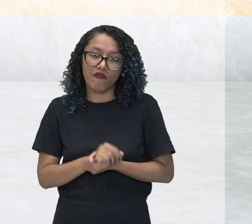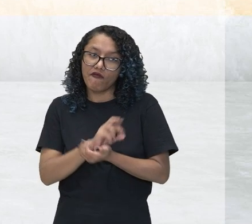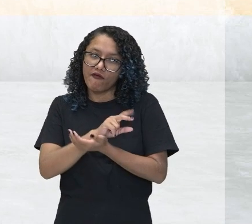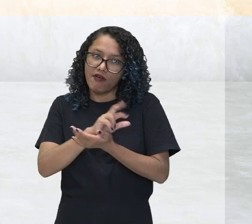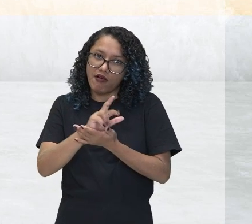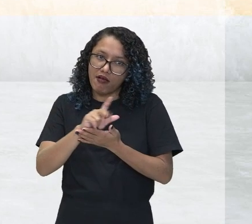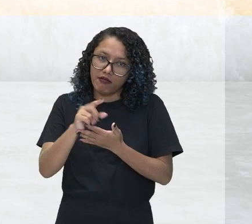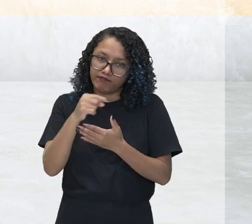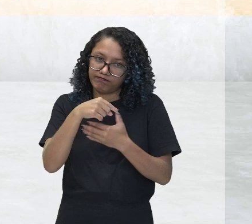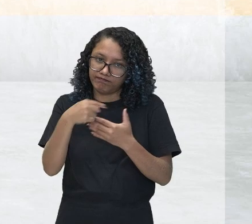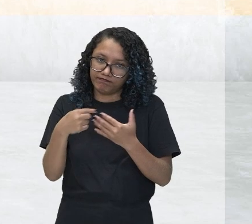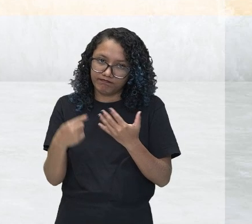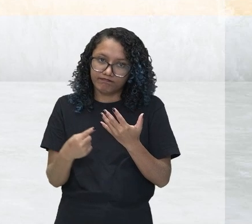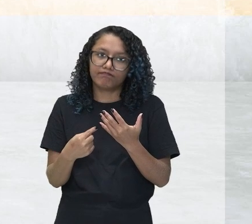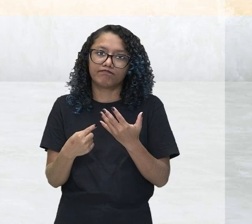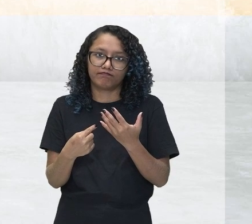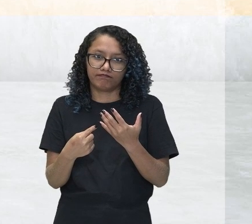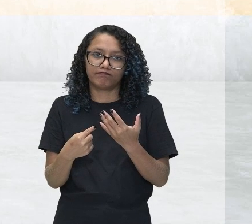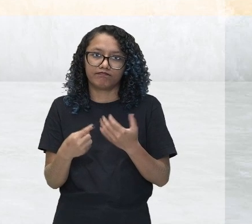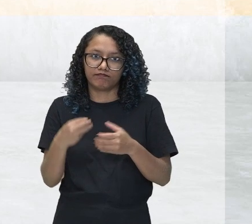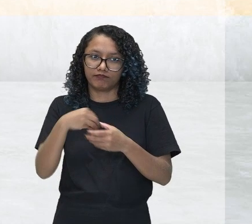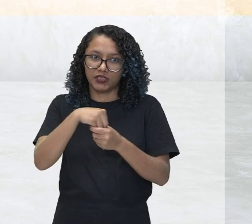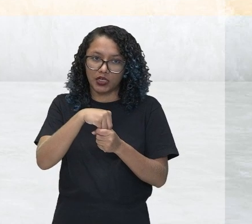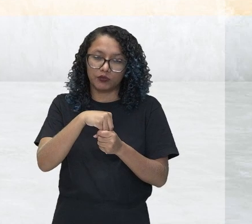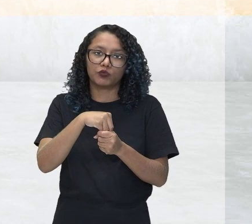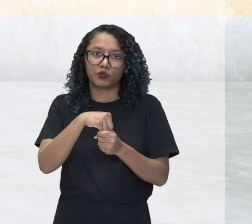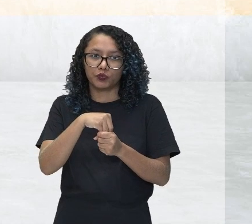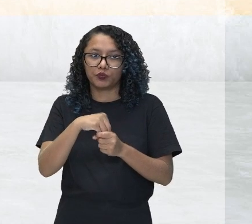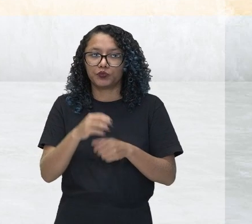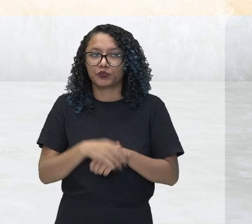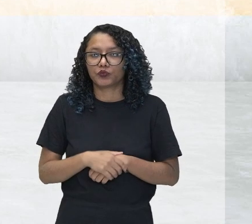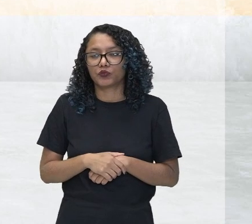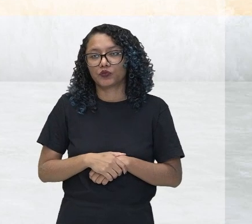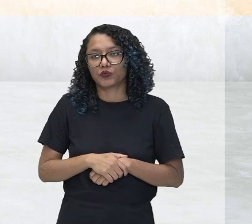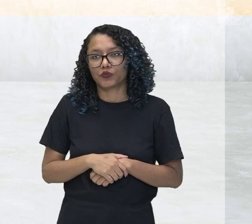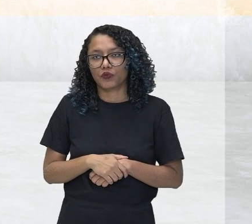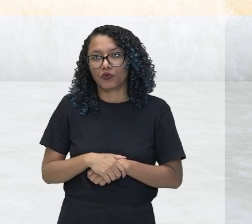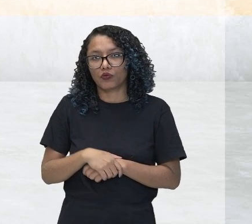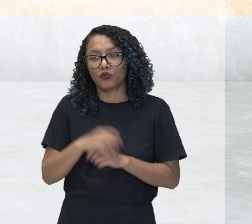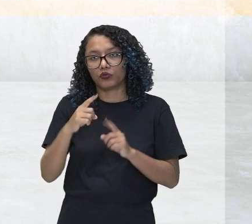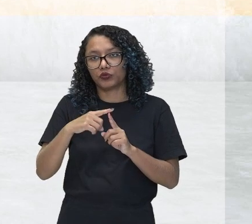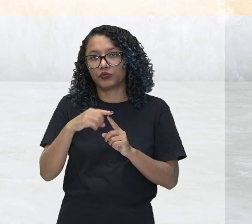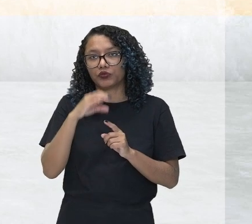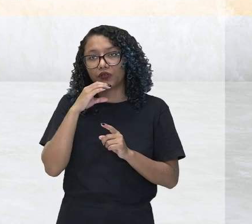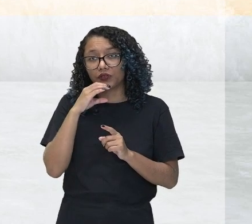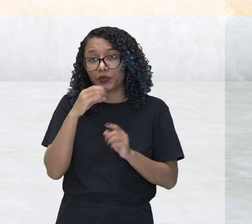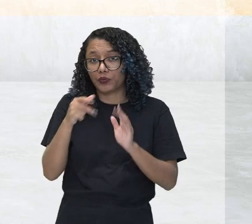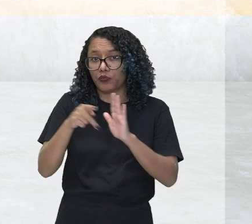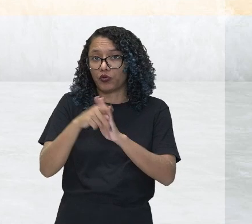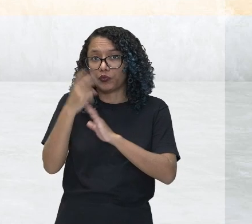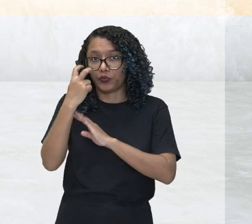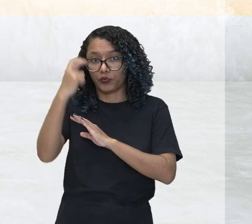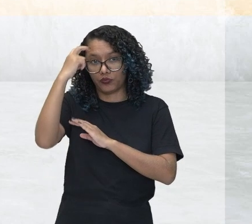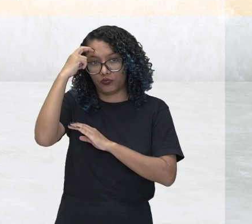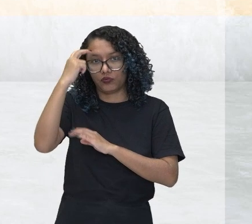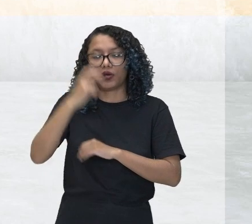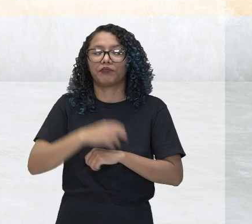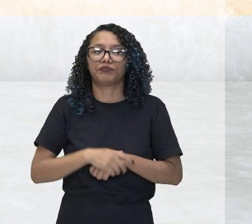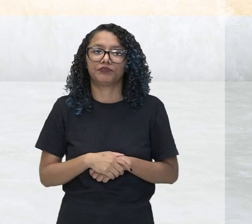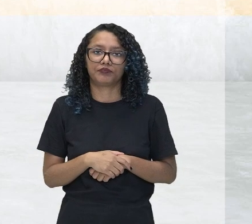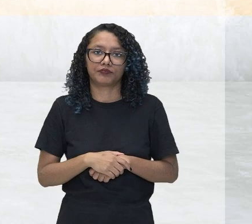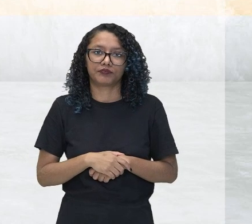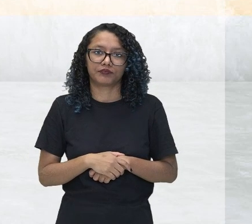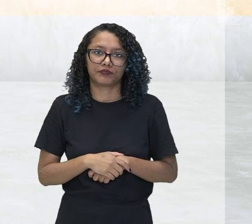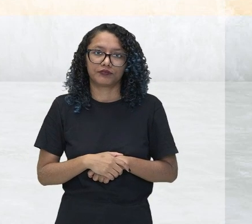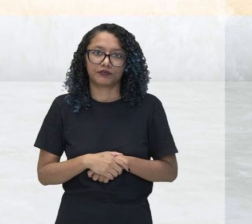então, esse conjunto de conhecimentos no qual nós chamamos de cultura. Ou seja, todos